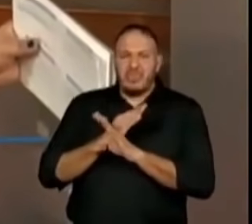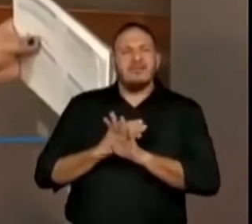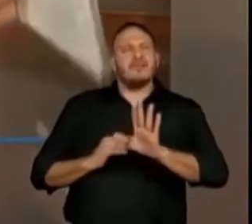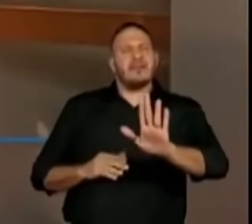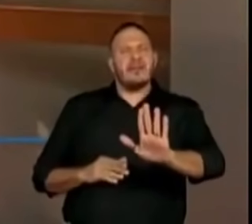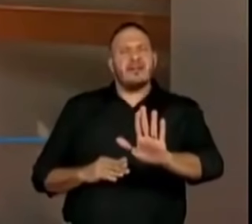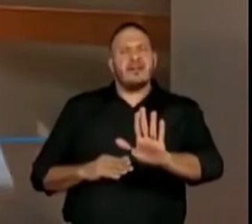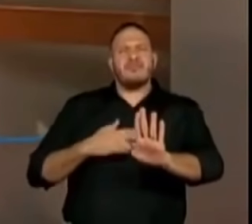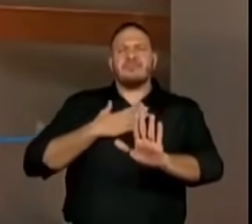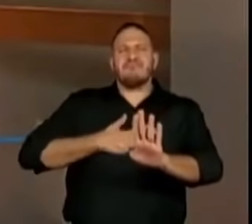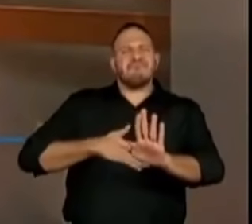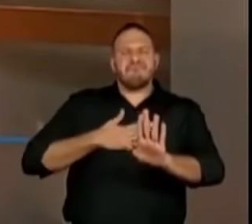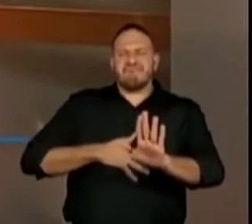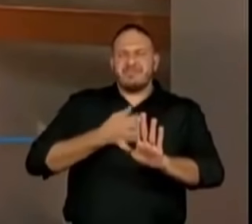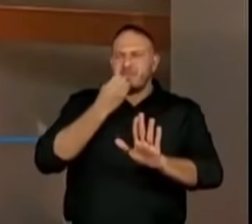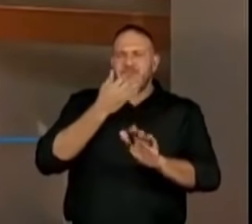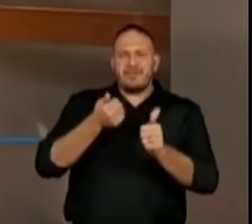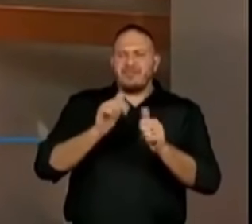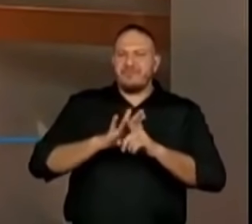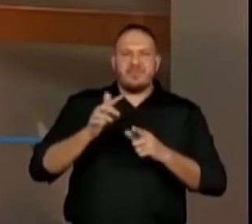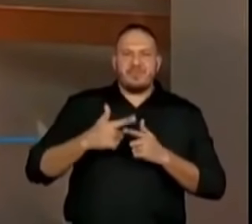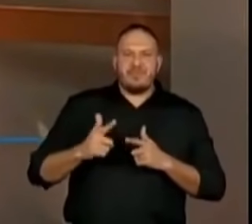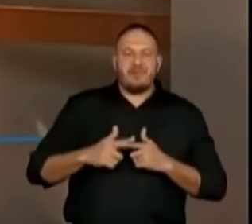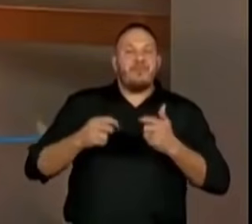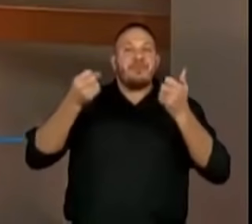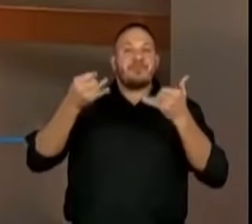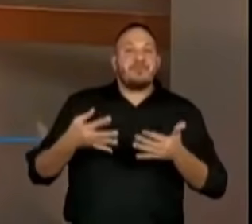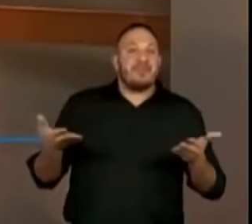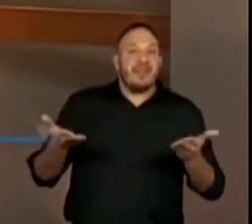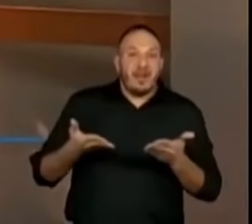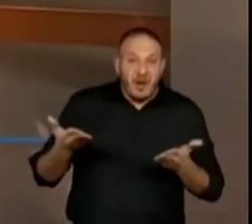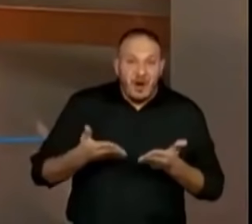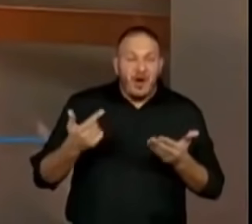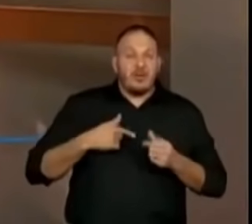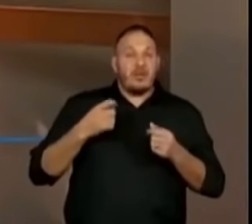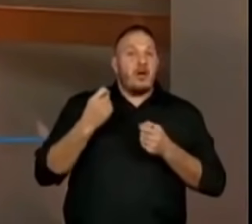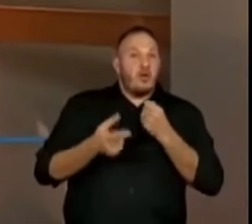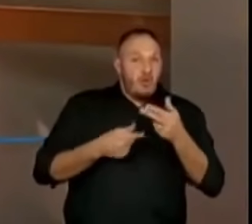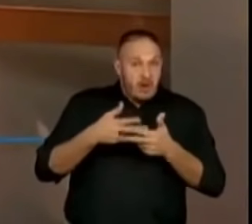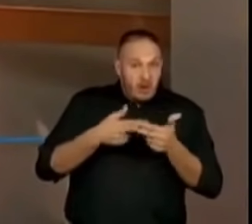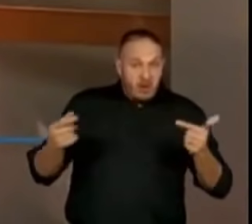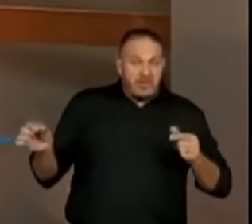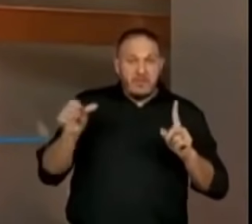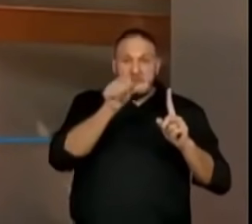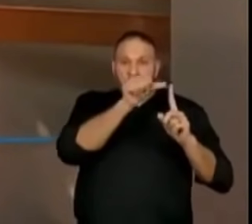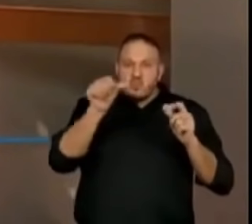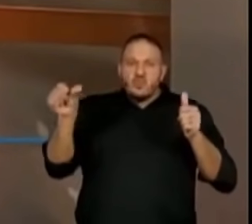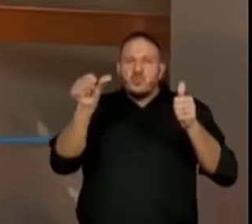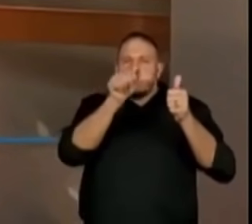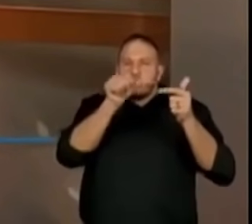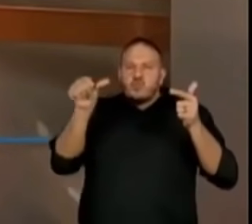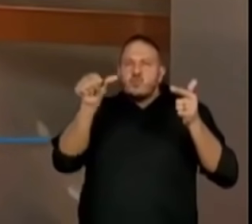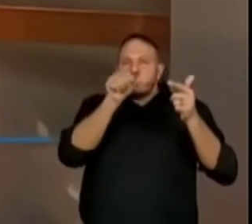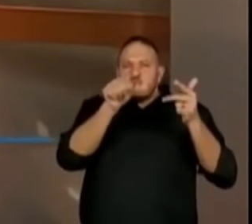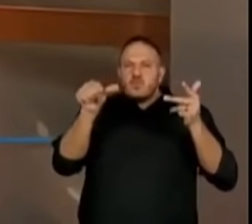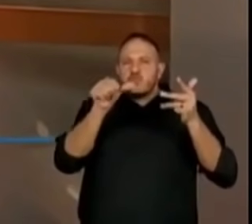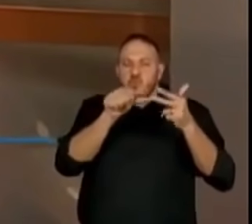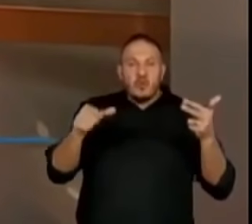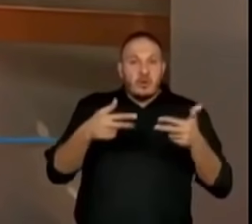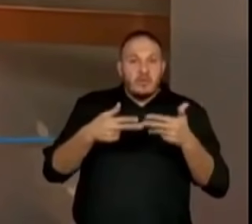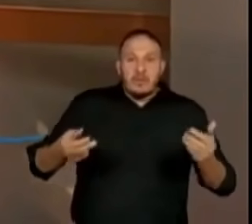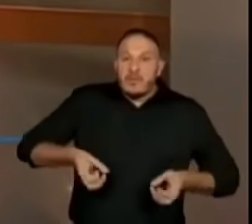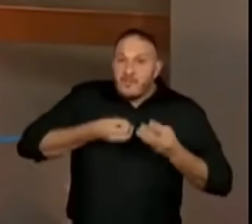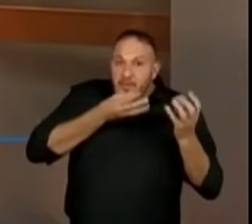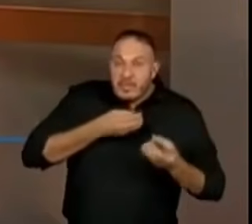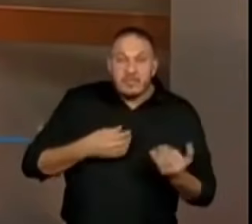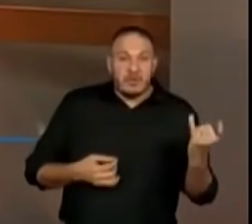bem, vou explicar tudo agora. Então vamos grifar algumas coisas importantes, algumas informações importantes